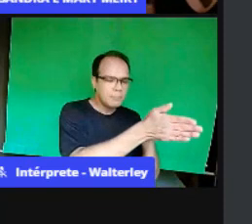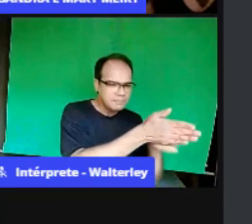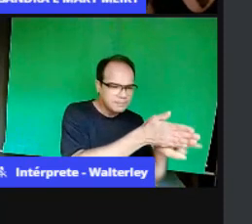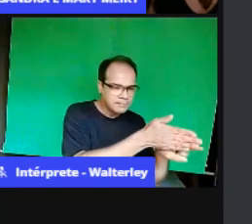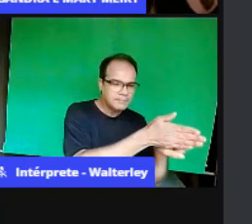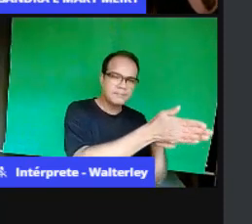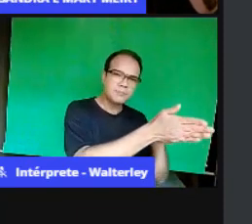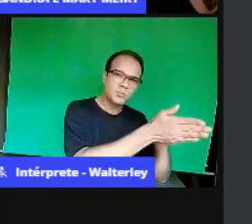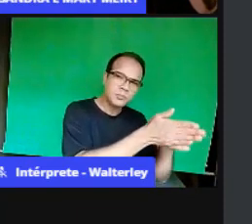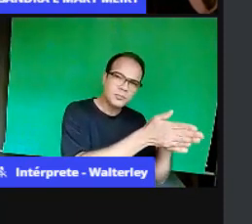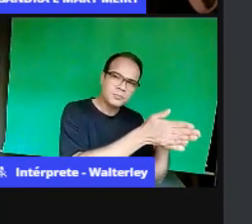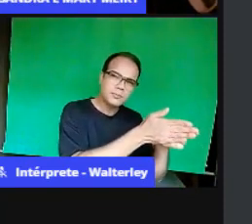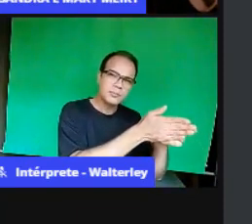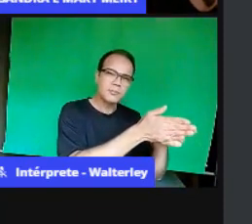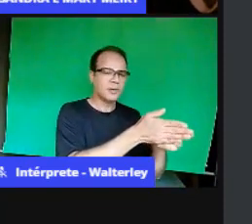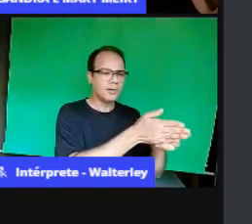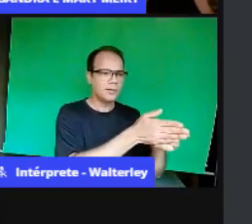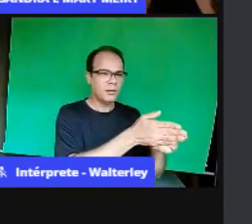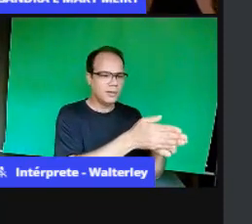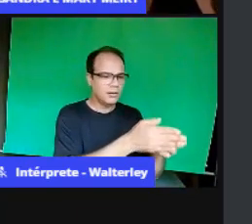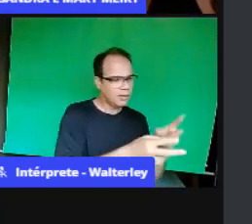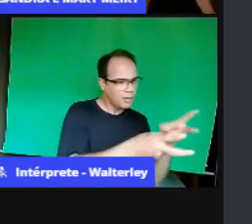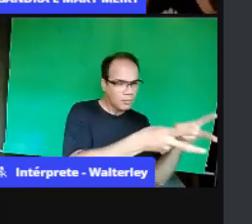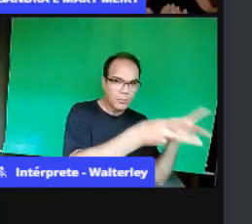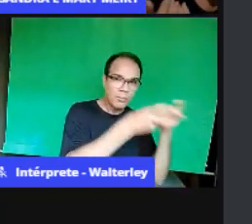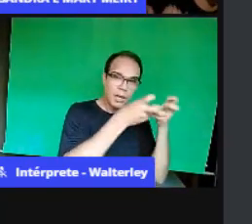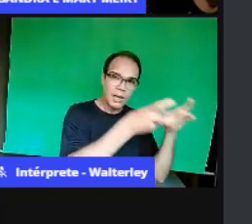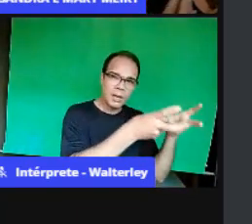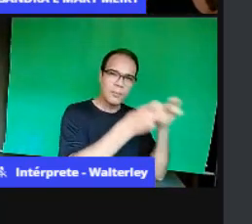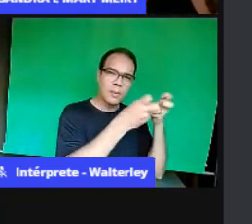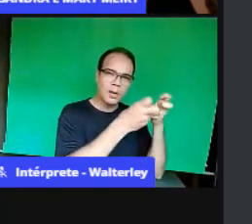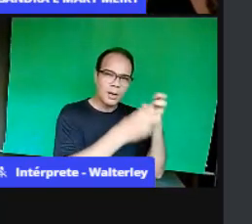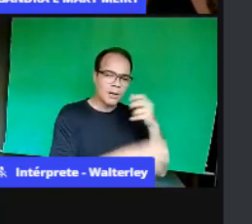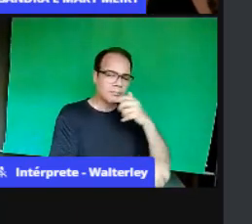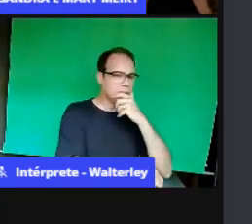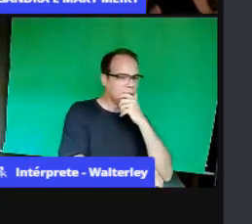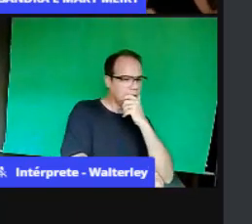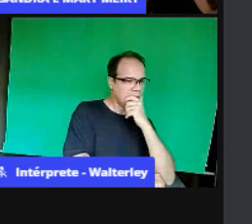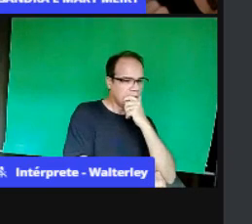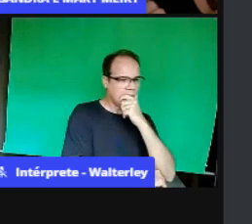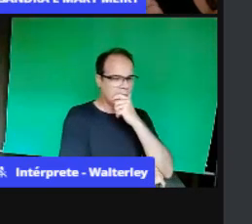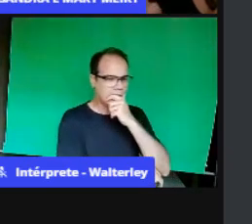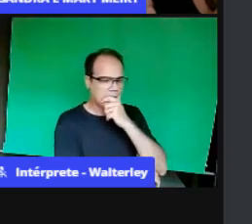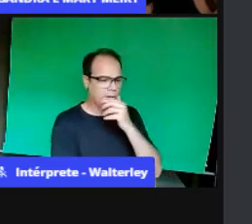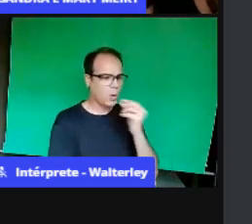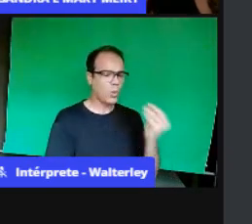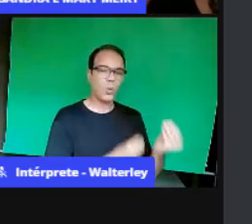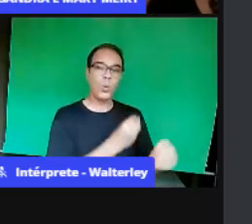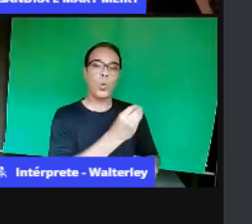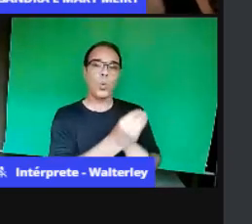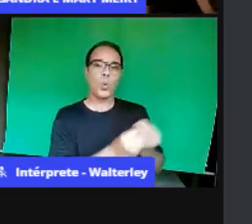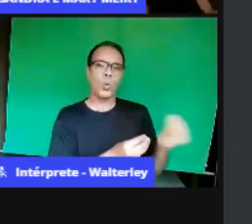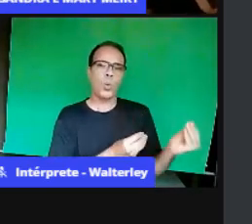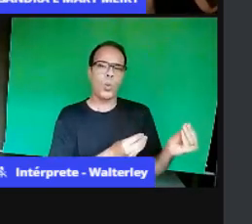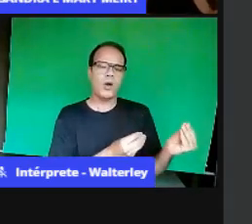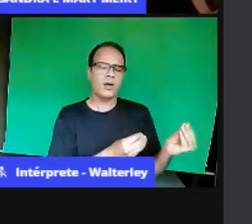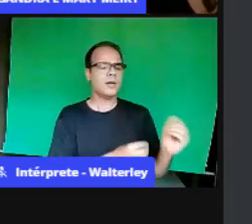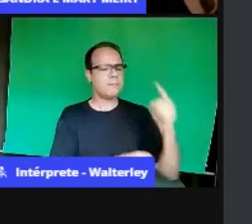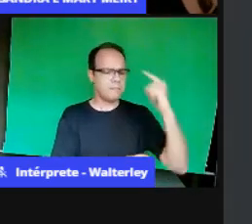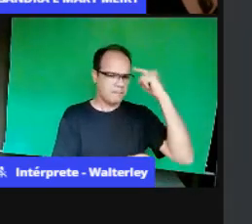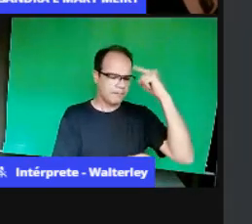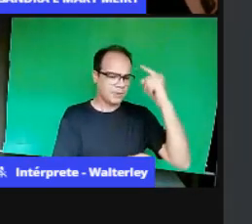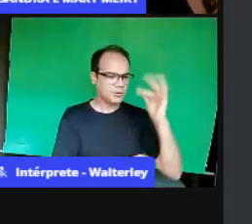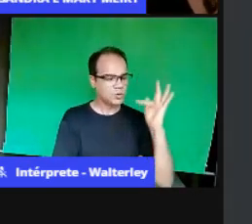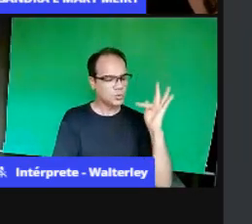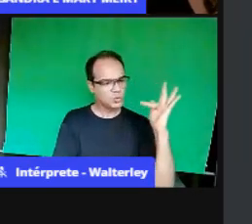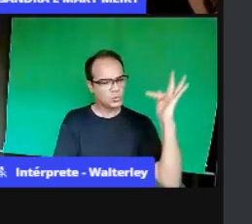você conheça esse indivíduo, para que você saiba se ele tem ali condições de uma situação futura